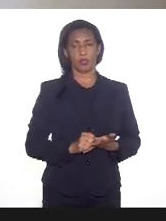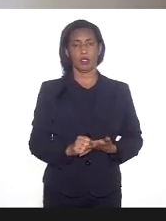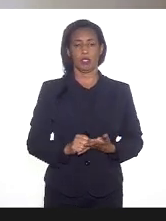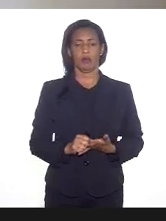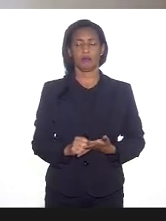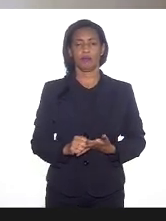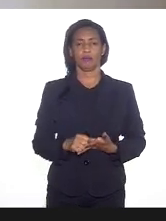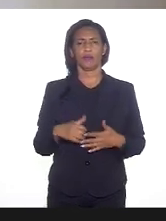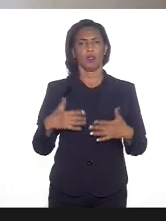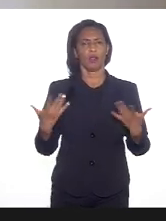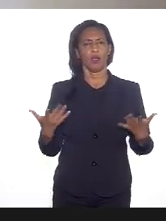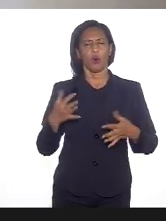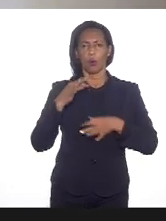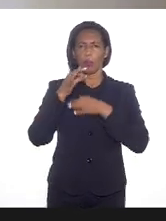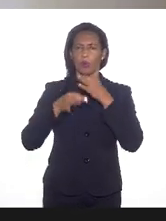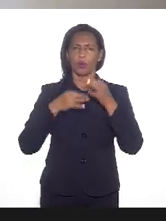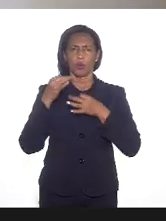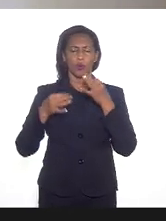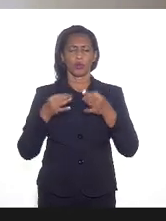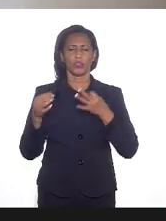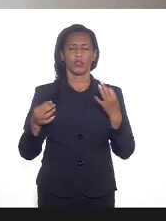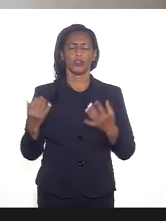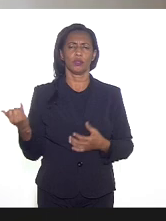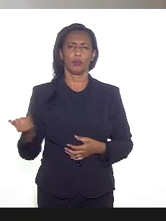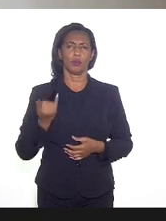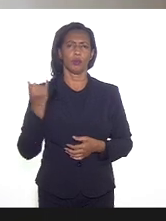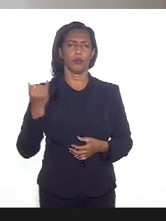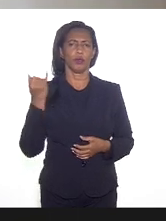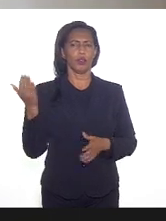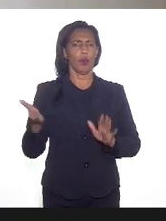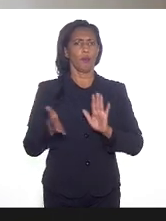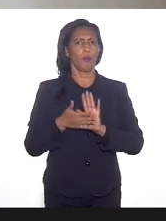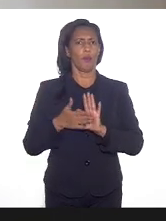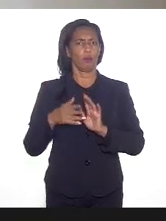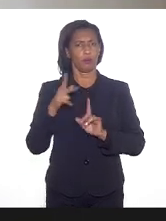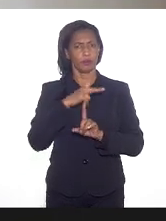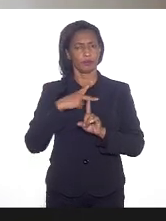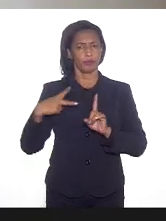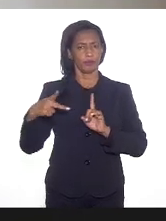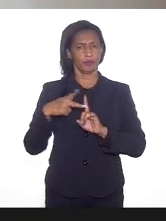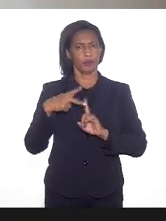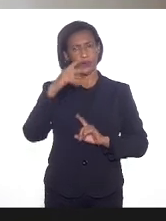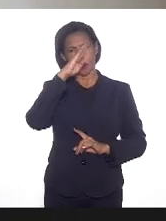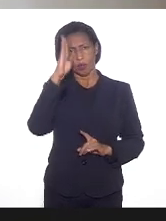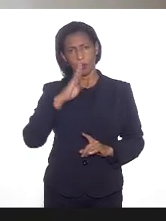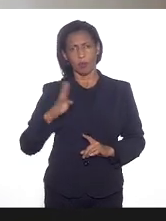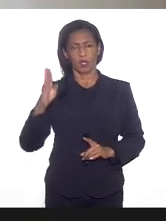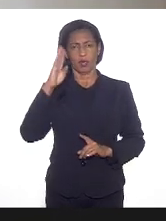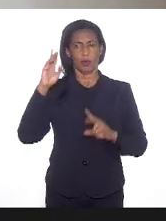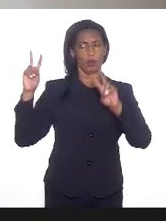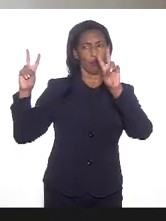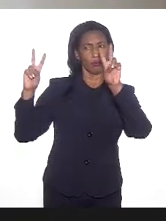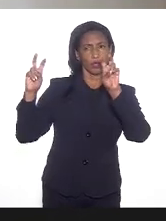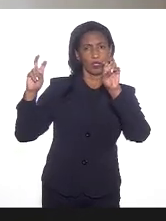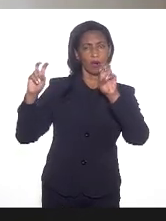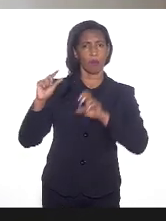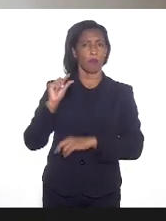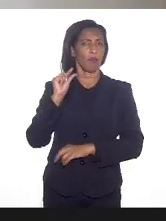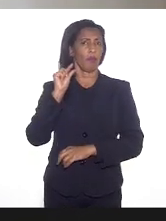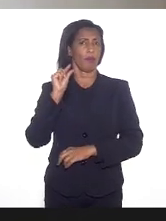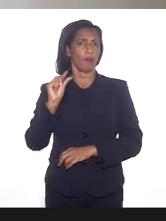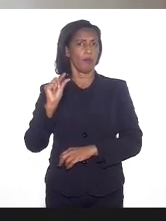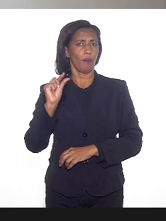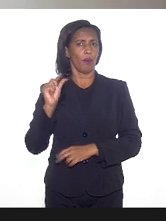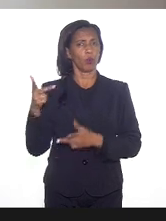tão complexas, que eu ressalto, né, o tema dos regimes próprios da Previdência Social no Brasil é um tema ainda pouco explorado, inclusive